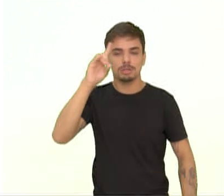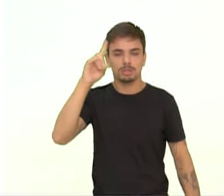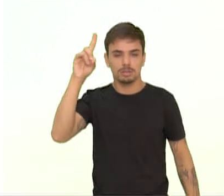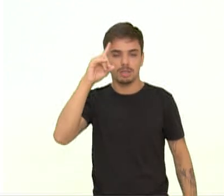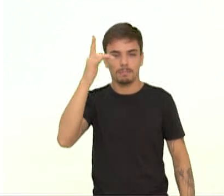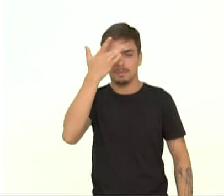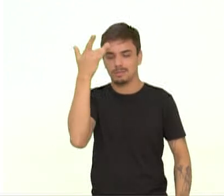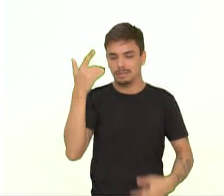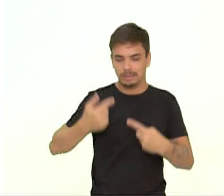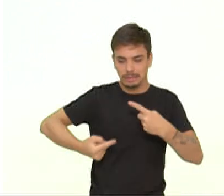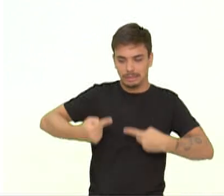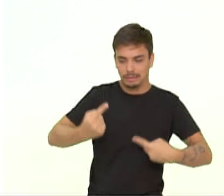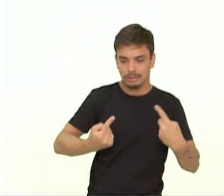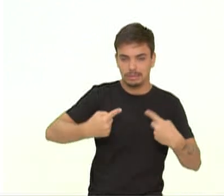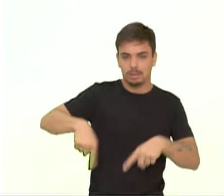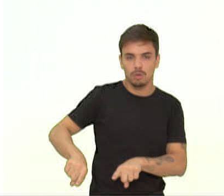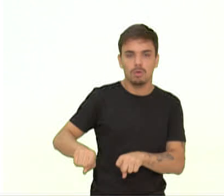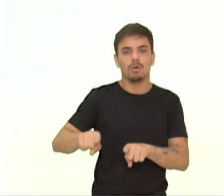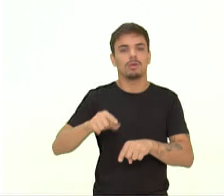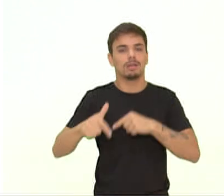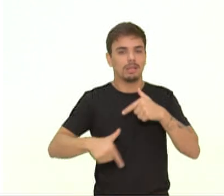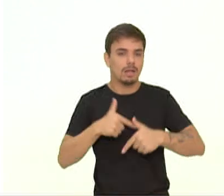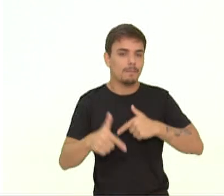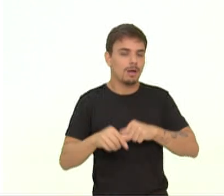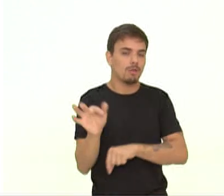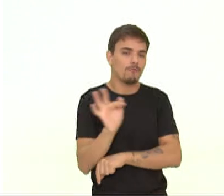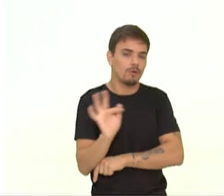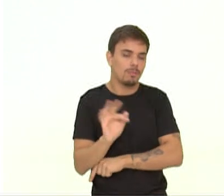a crise e a falta de emprego formal.